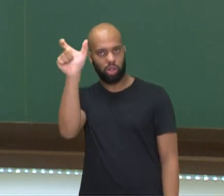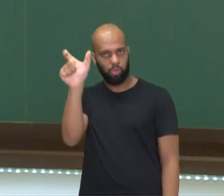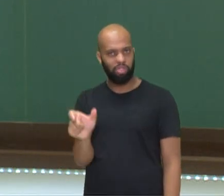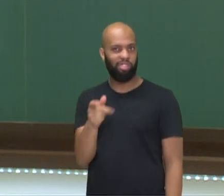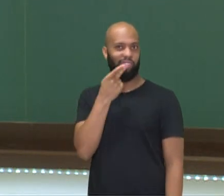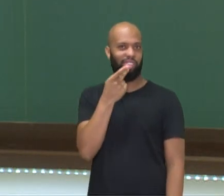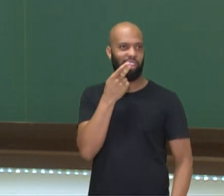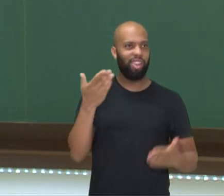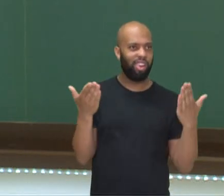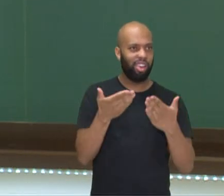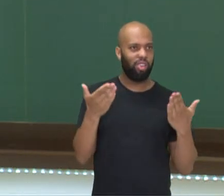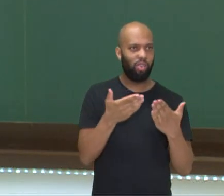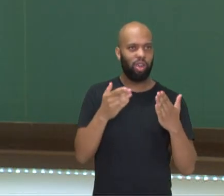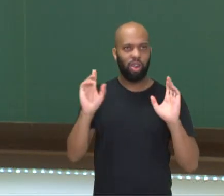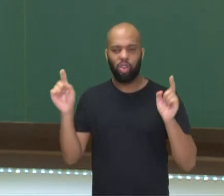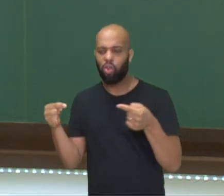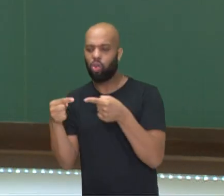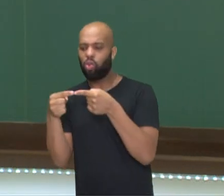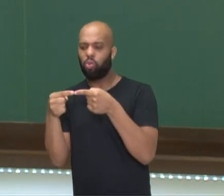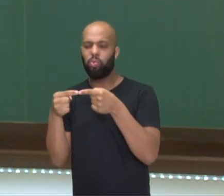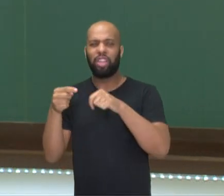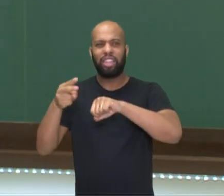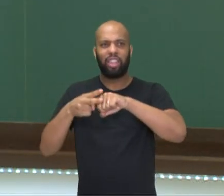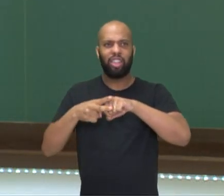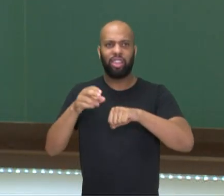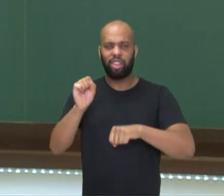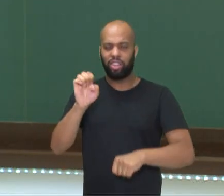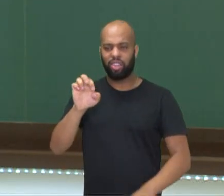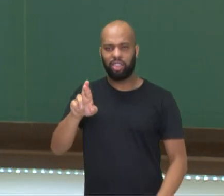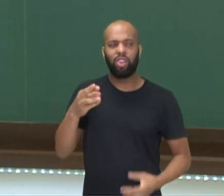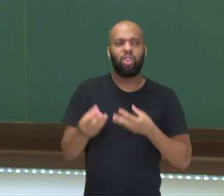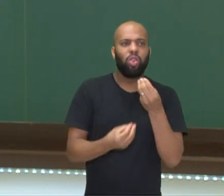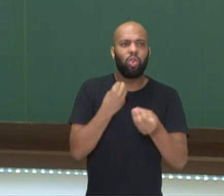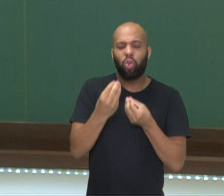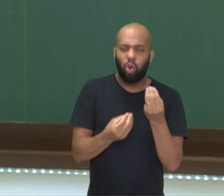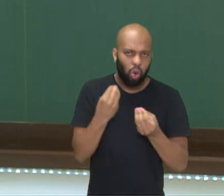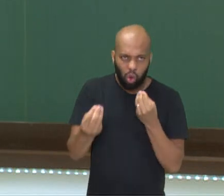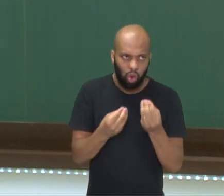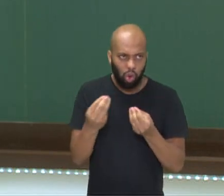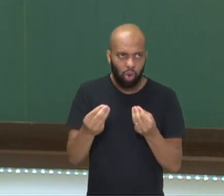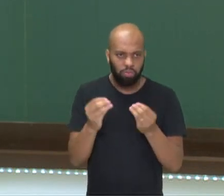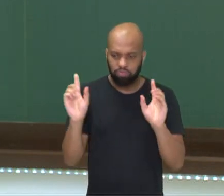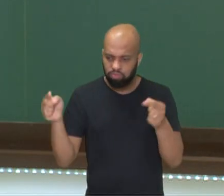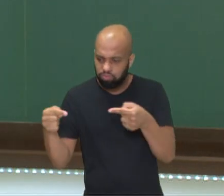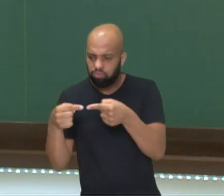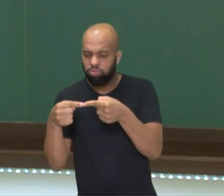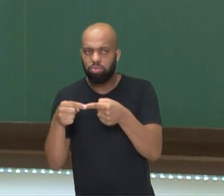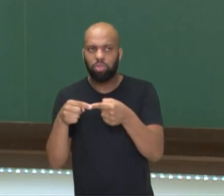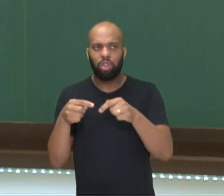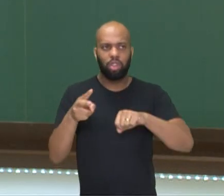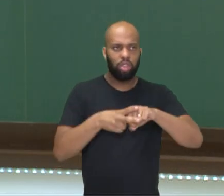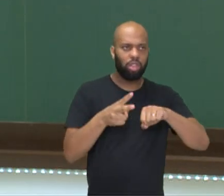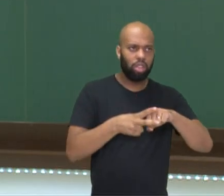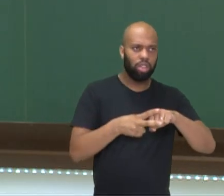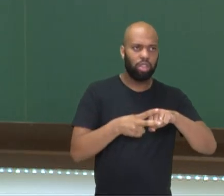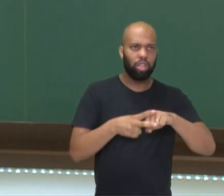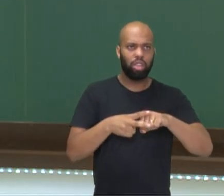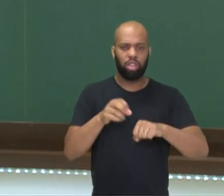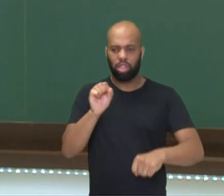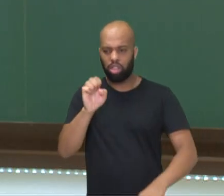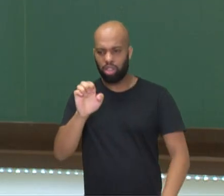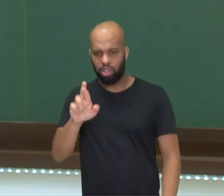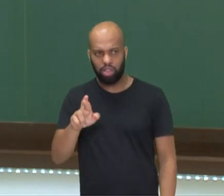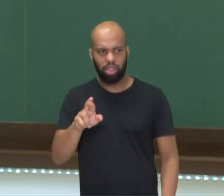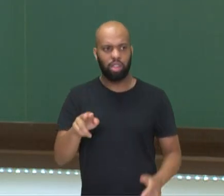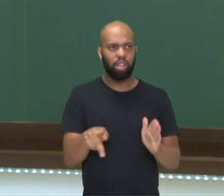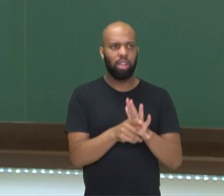ó, vosotros, ser alemanes. Como é que eu combinaria o verbo ser com